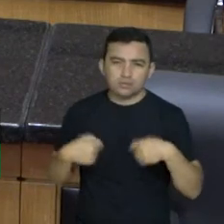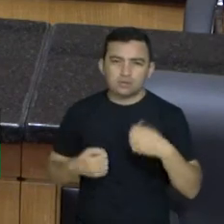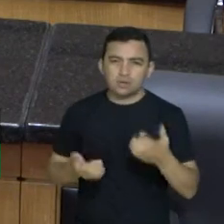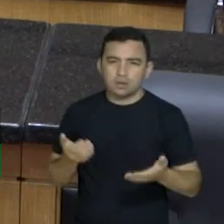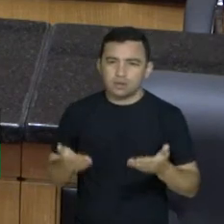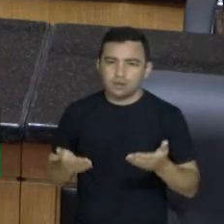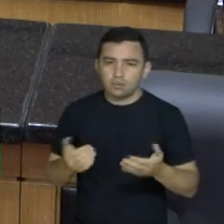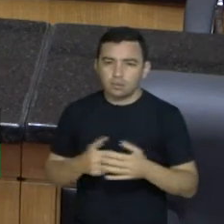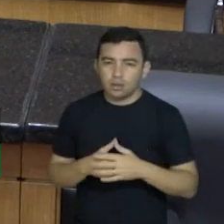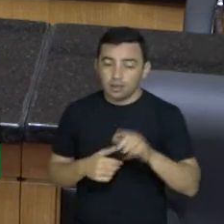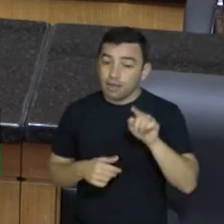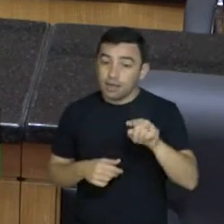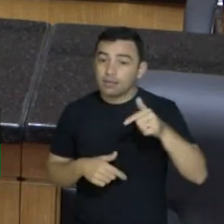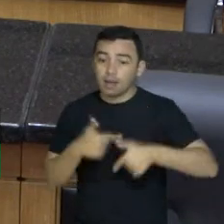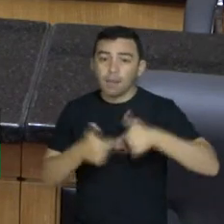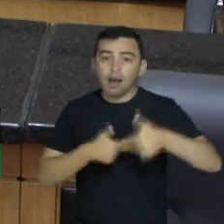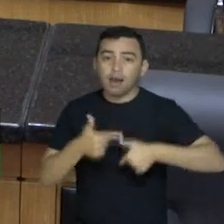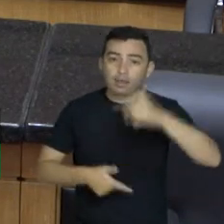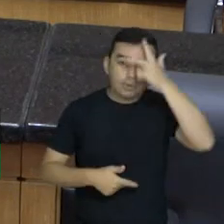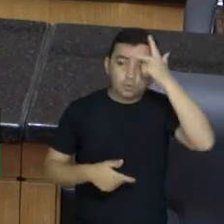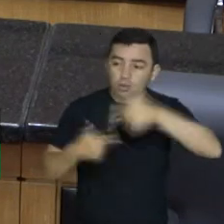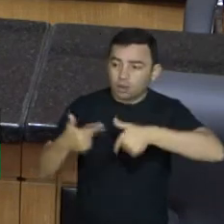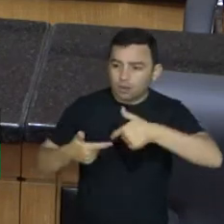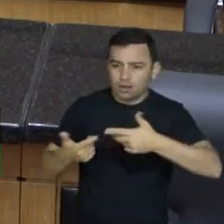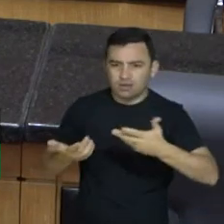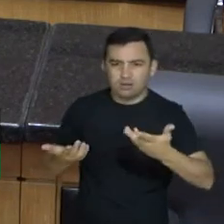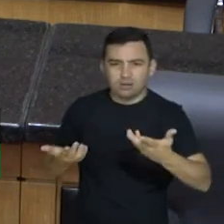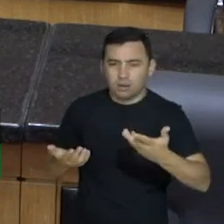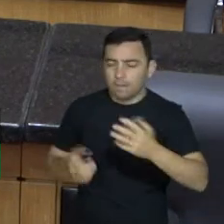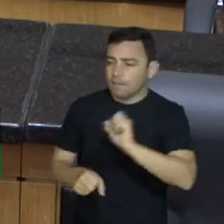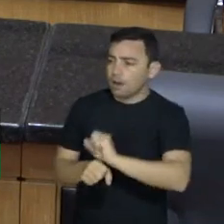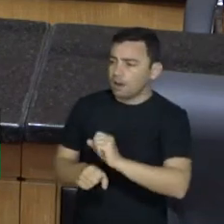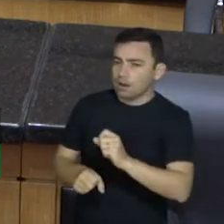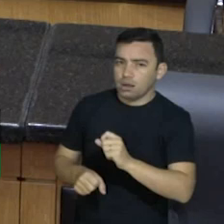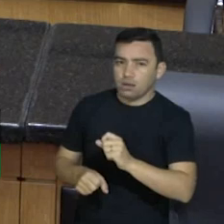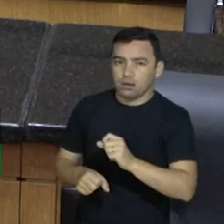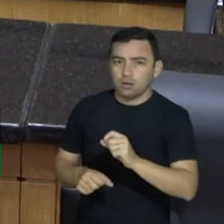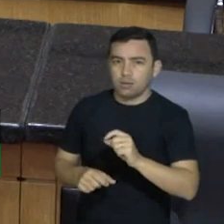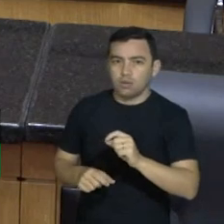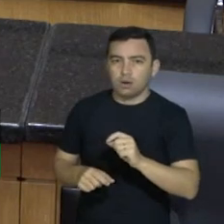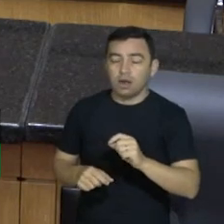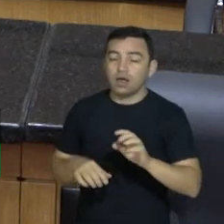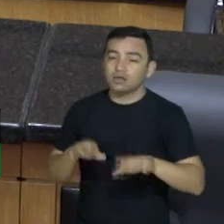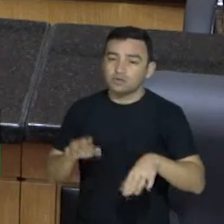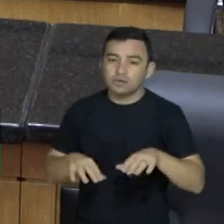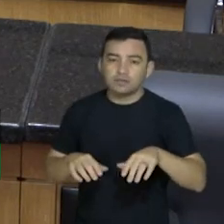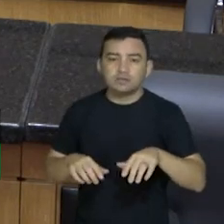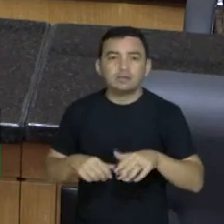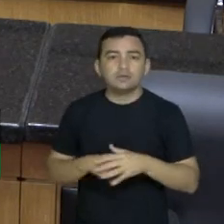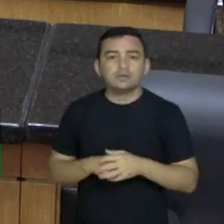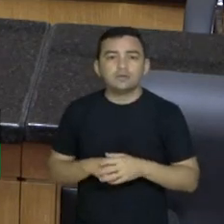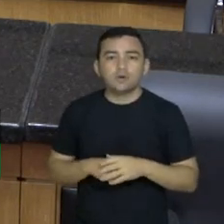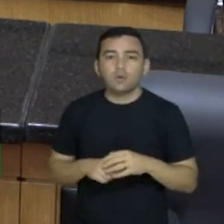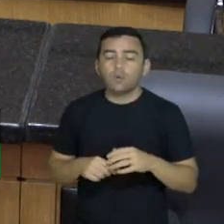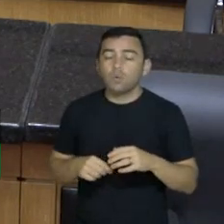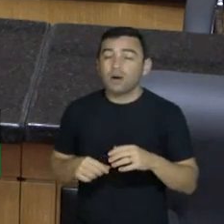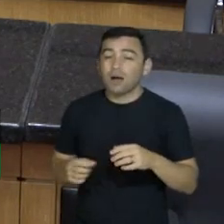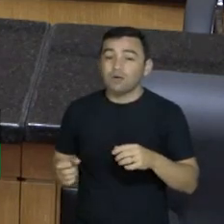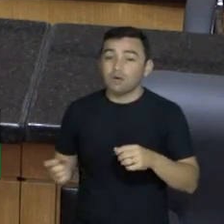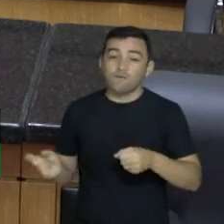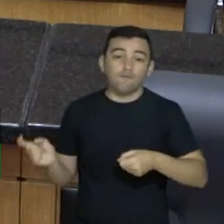possível o cara que tá produzindo é tem que ser para máquina e corta o arroz ou a soja porque o caminhão não volta